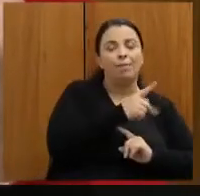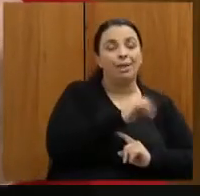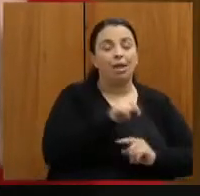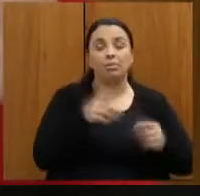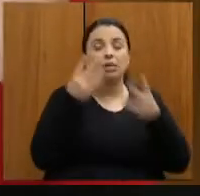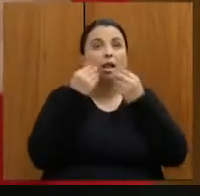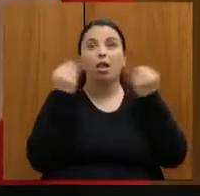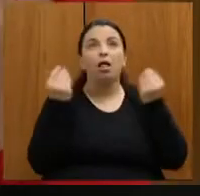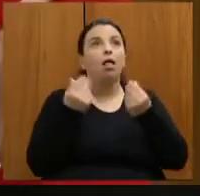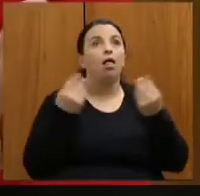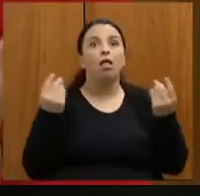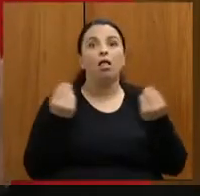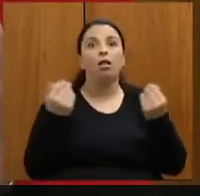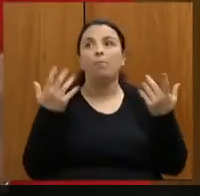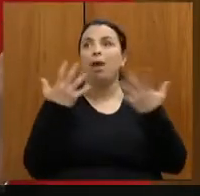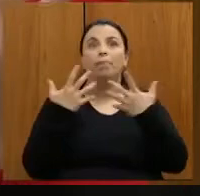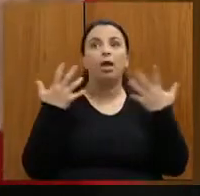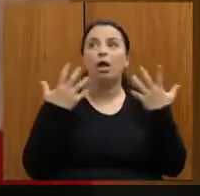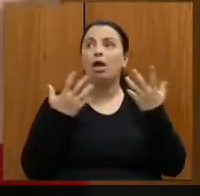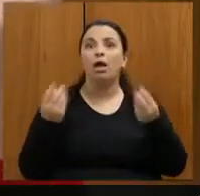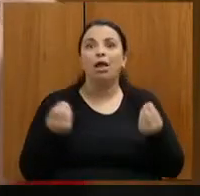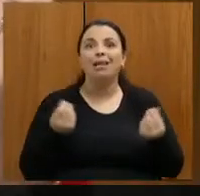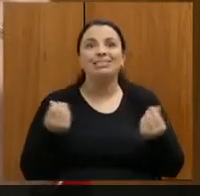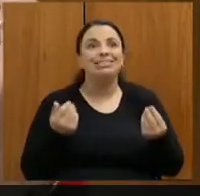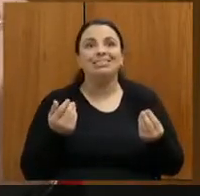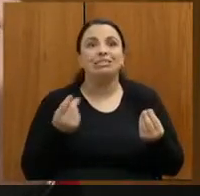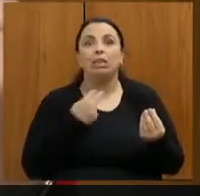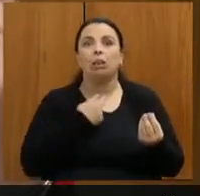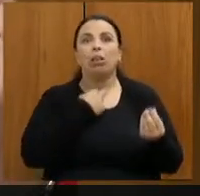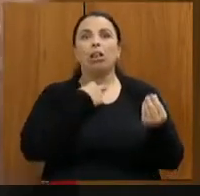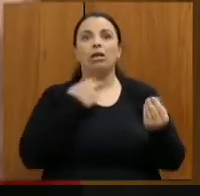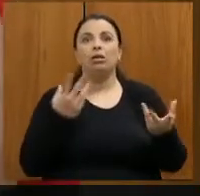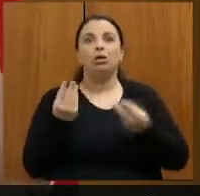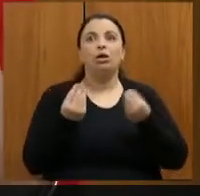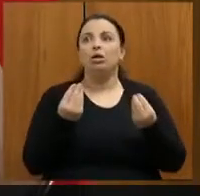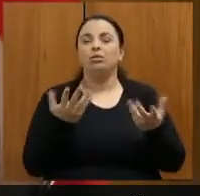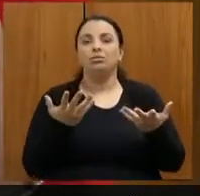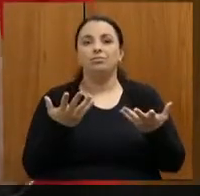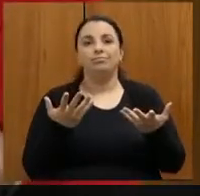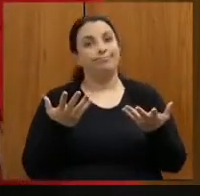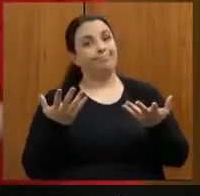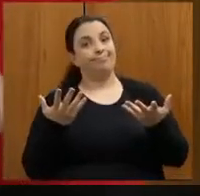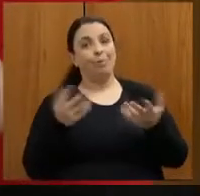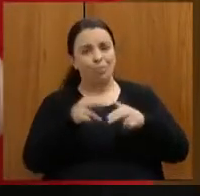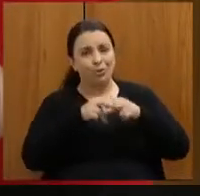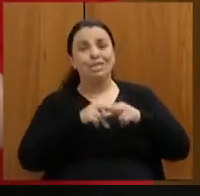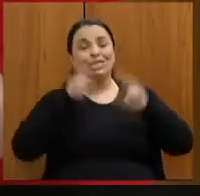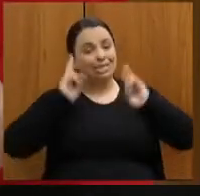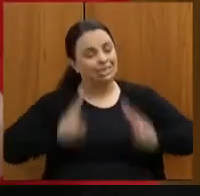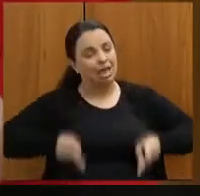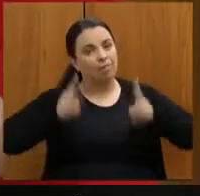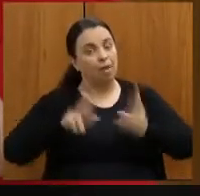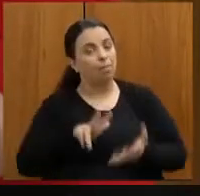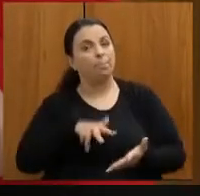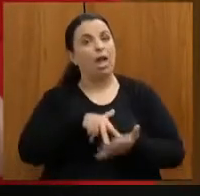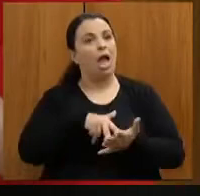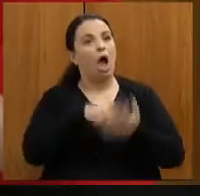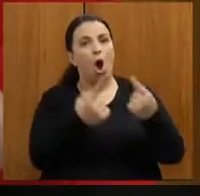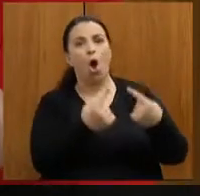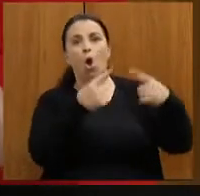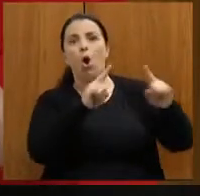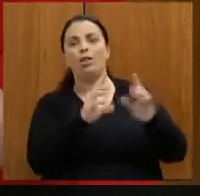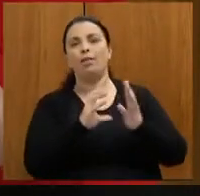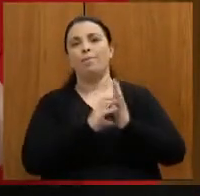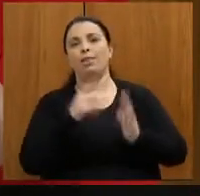trabalhadoras e dos trabalhadores responsáveis o que falar Eles não sabem o ponto de partida do que o ponto de partida é sua pô o ponto de partida